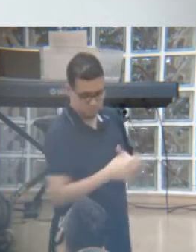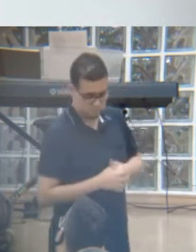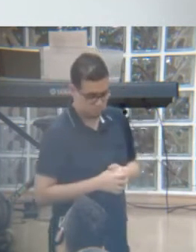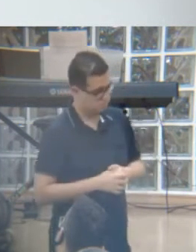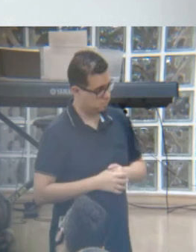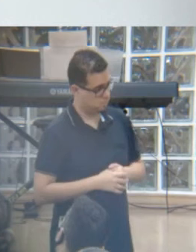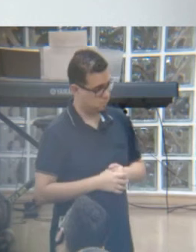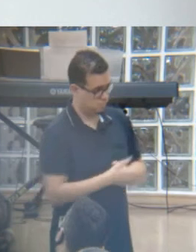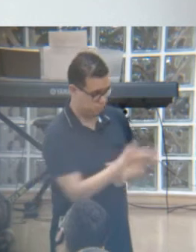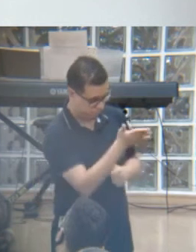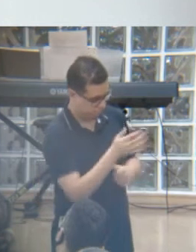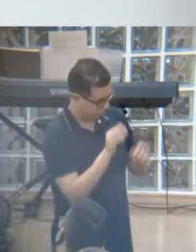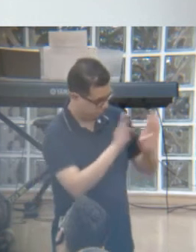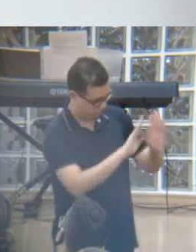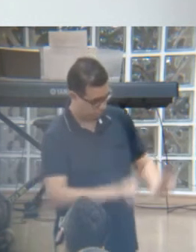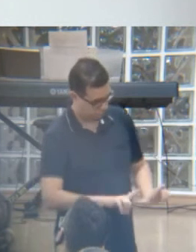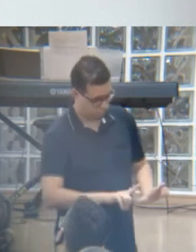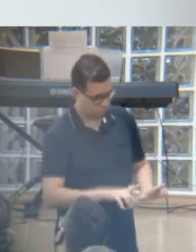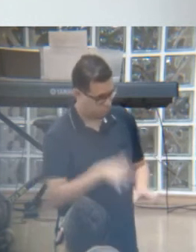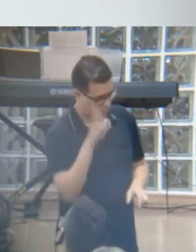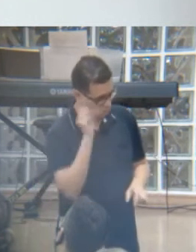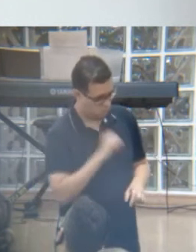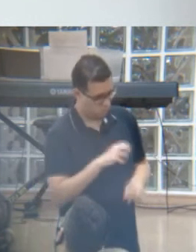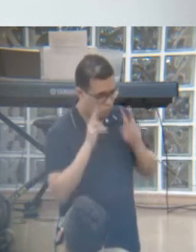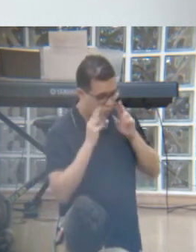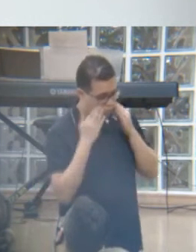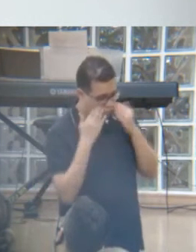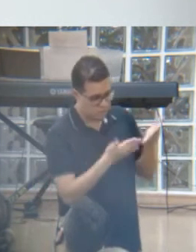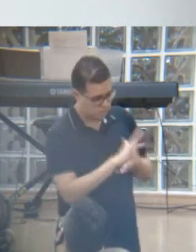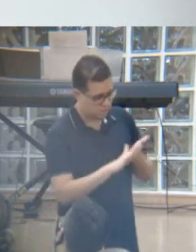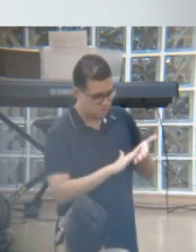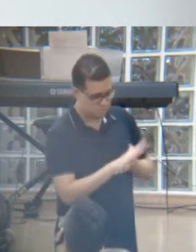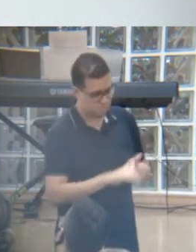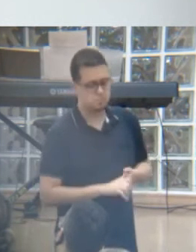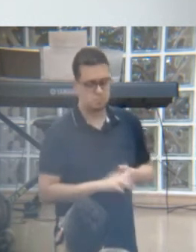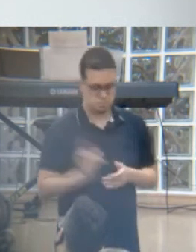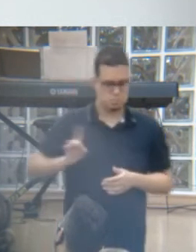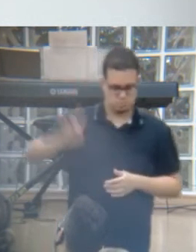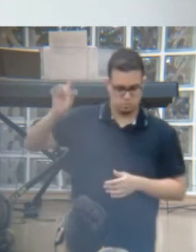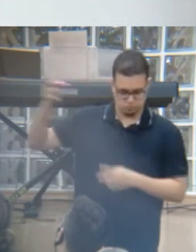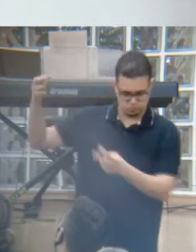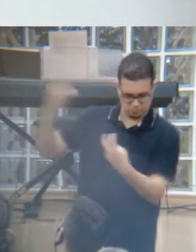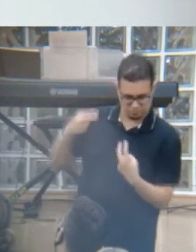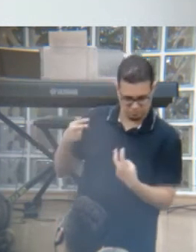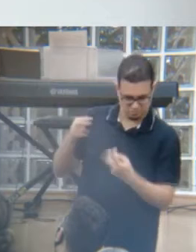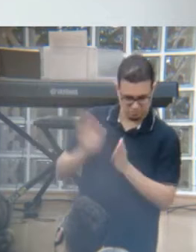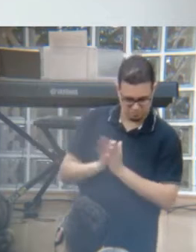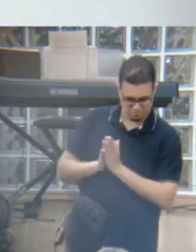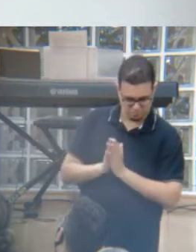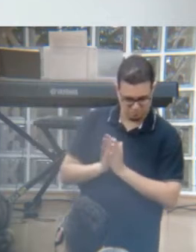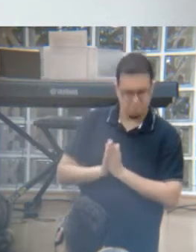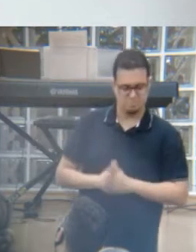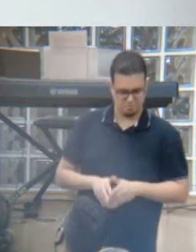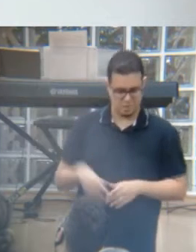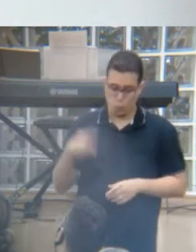nada ouvia. Nós temos um Deus que ouve as orações. É o único Deus vivo que